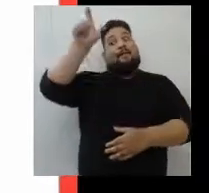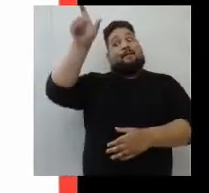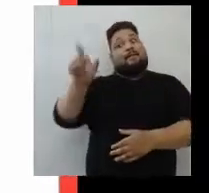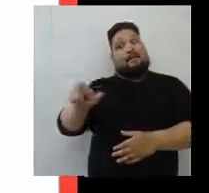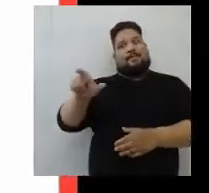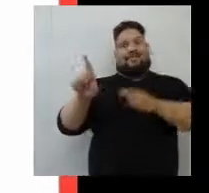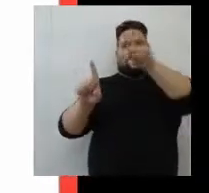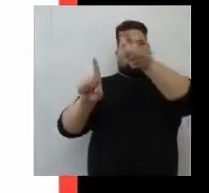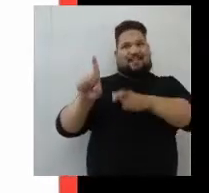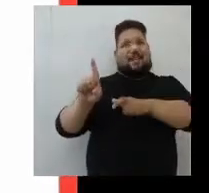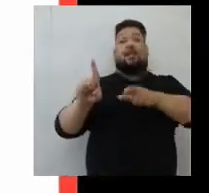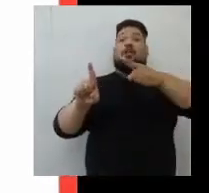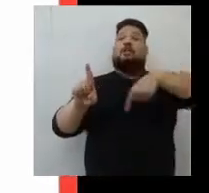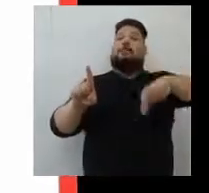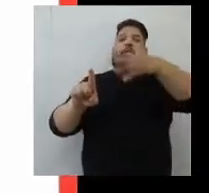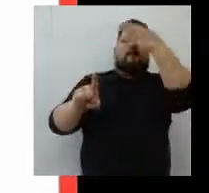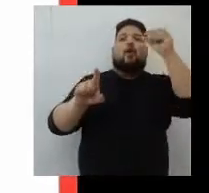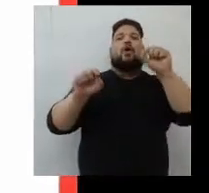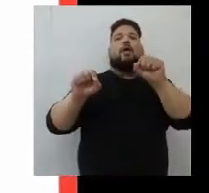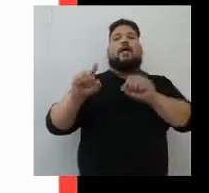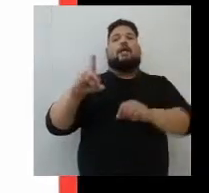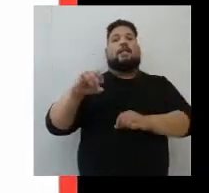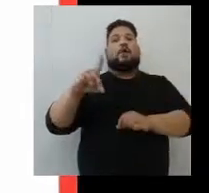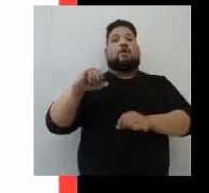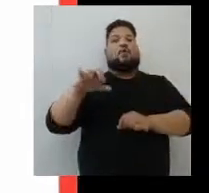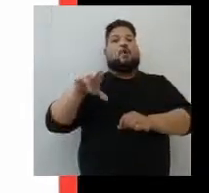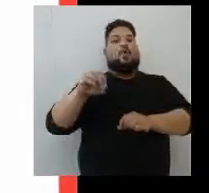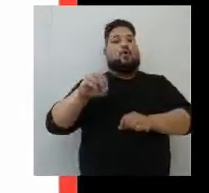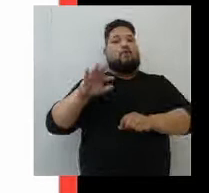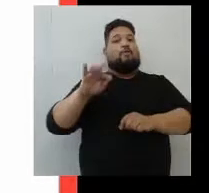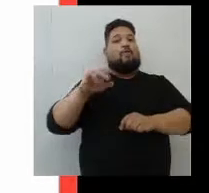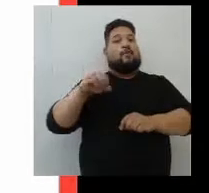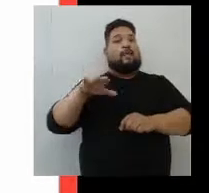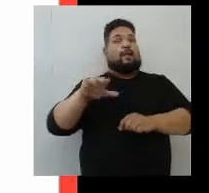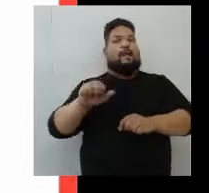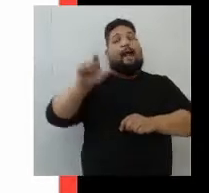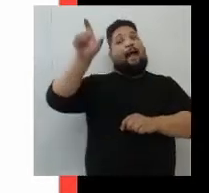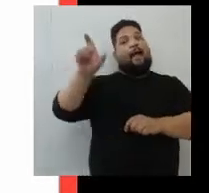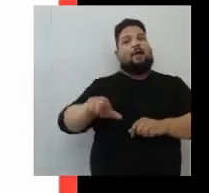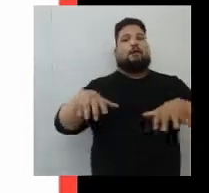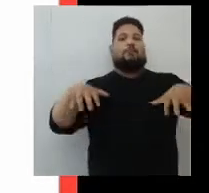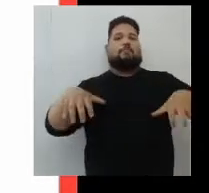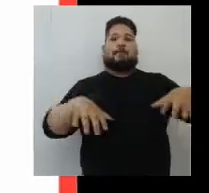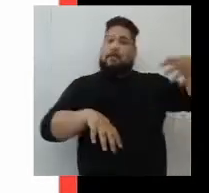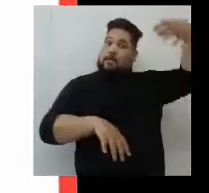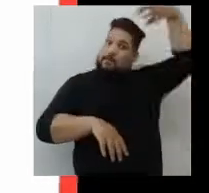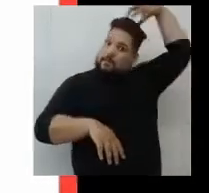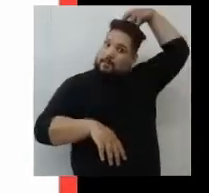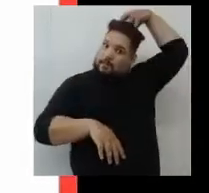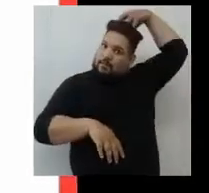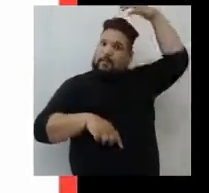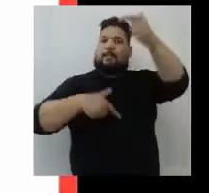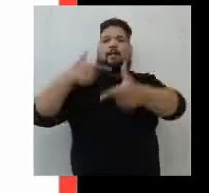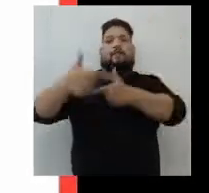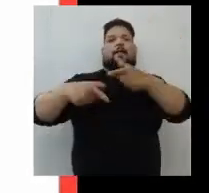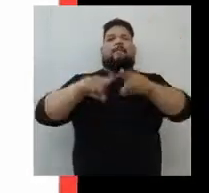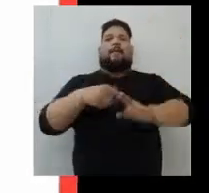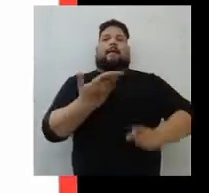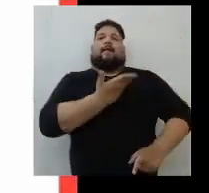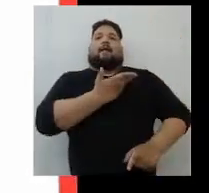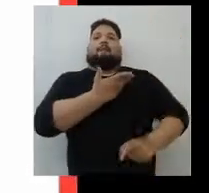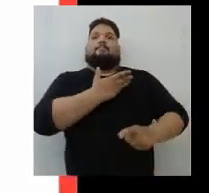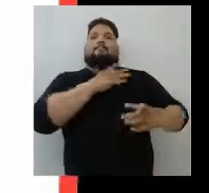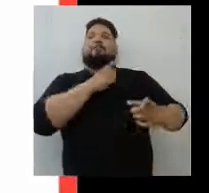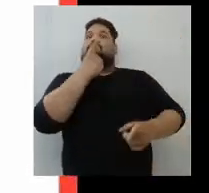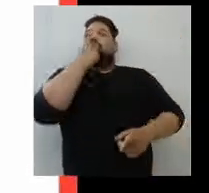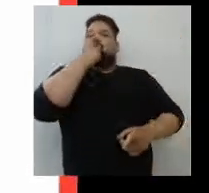esquecido é o Deodoro da Fonseca. Ele era monarquista e amigo pessoal de Dom